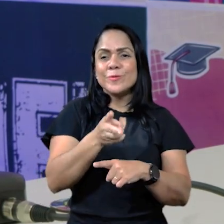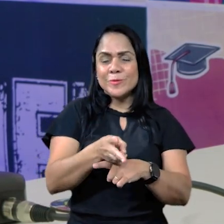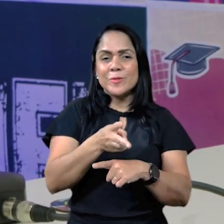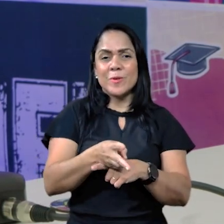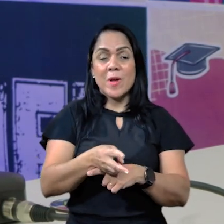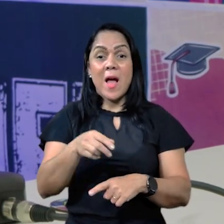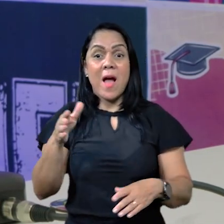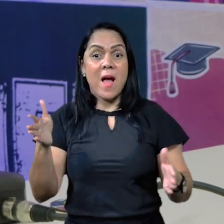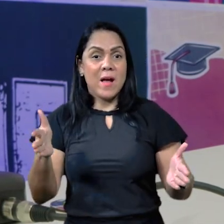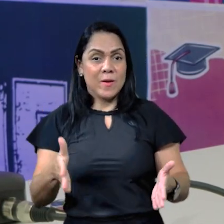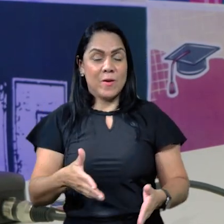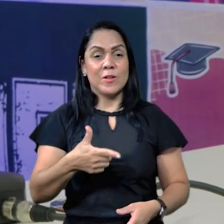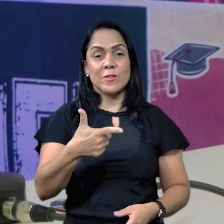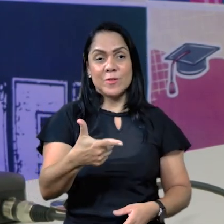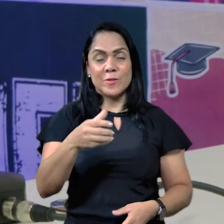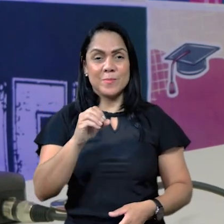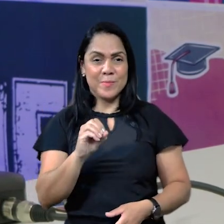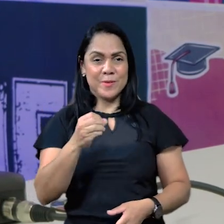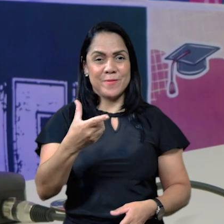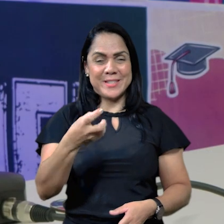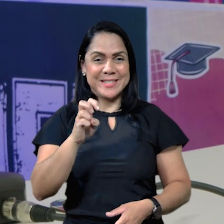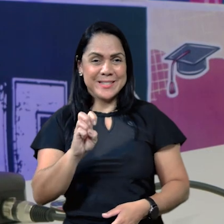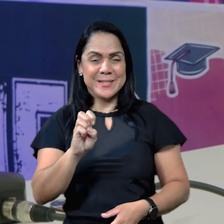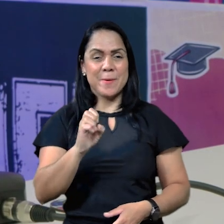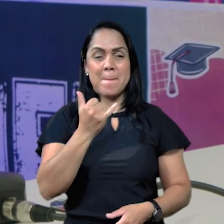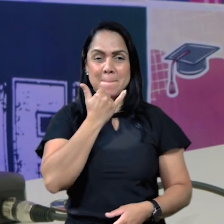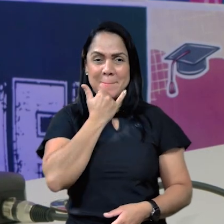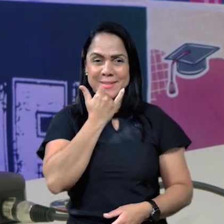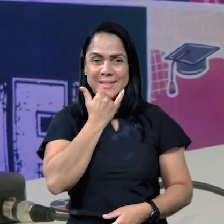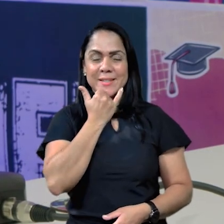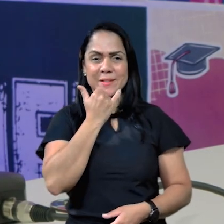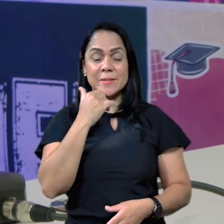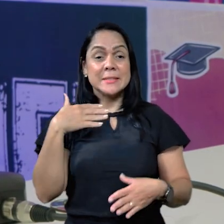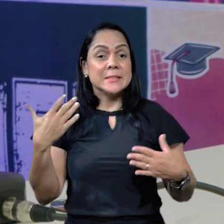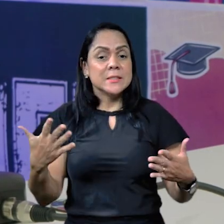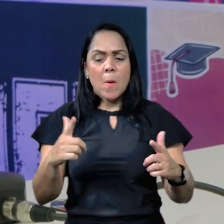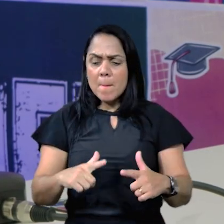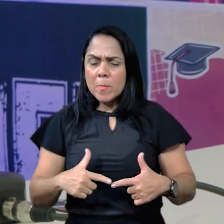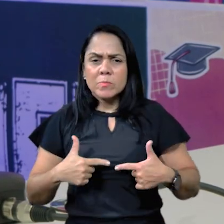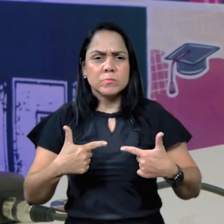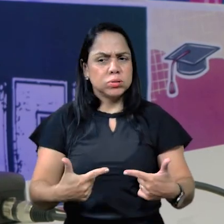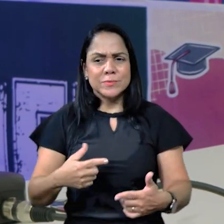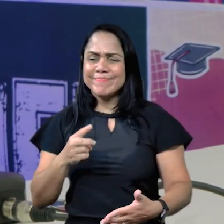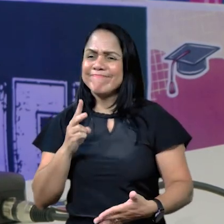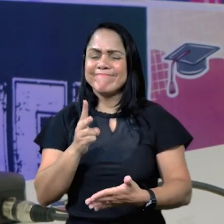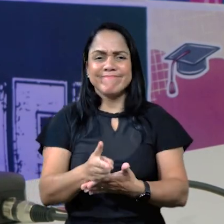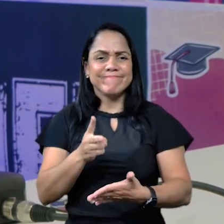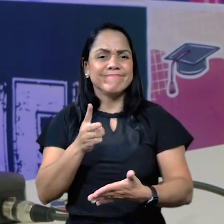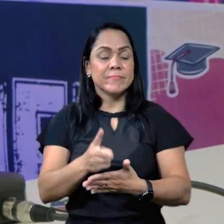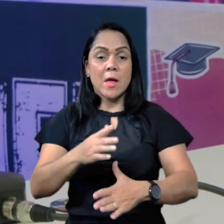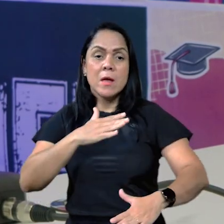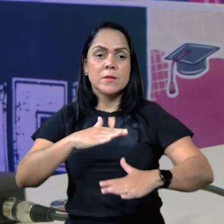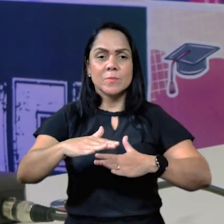2024. Então, 2025, né. 2025, perdão. Então é uma luta assim que é constante, Hum. sabe? Então assim, é esse movimento